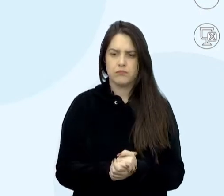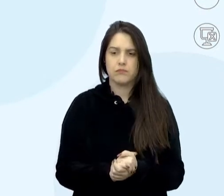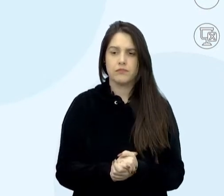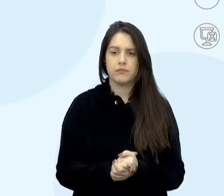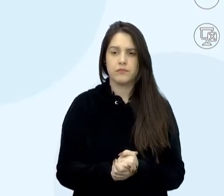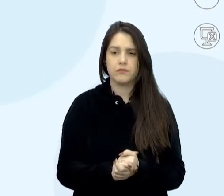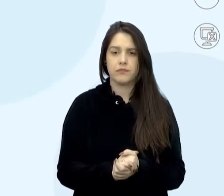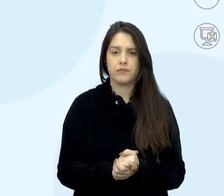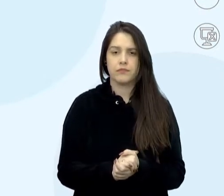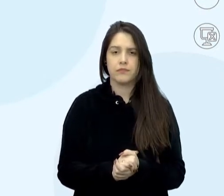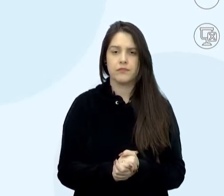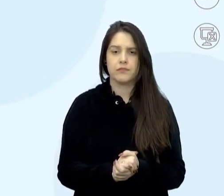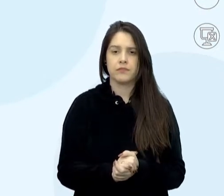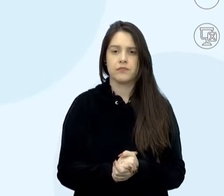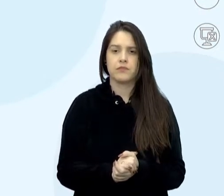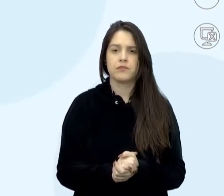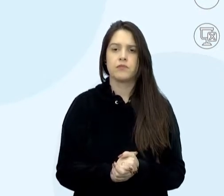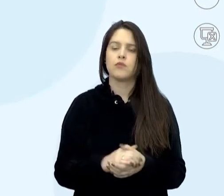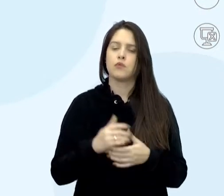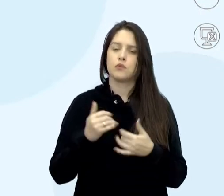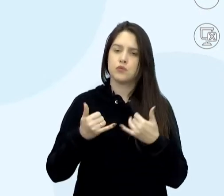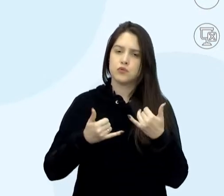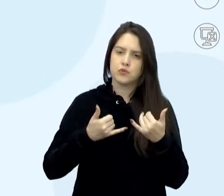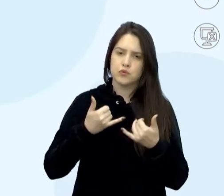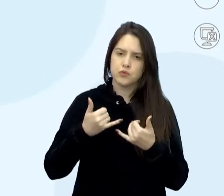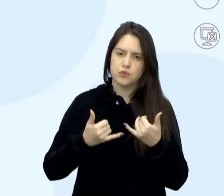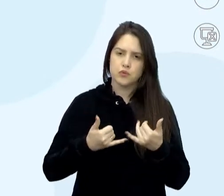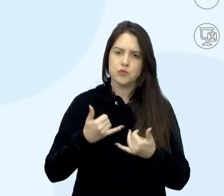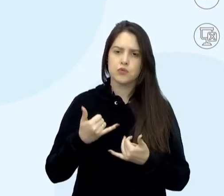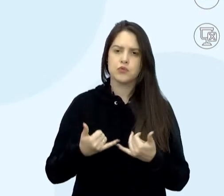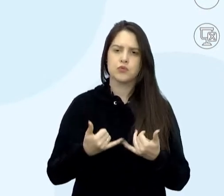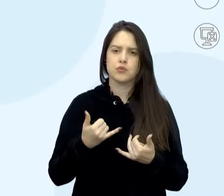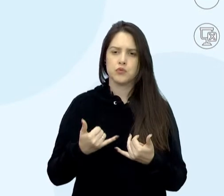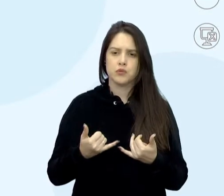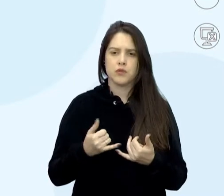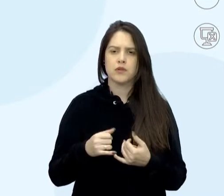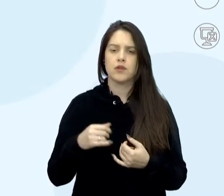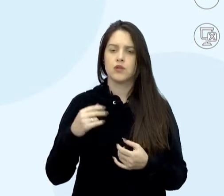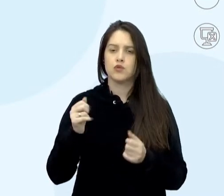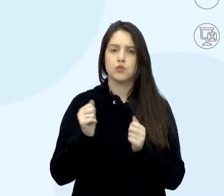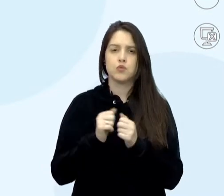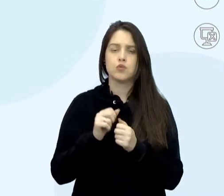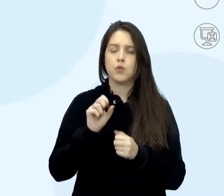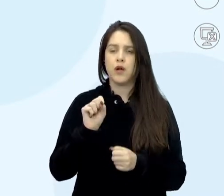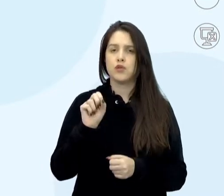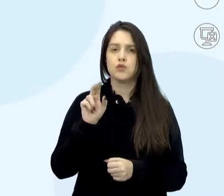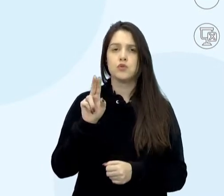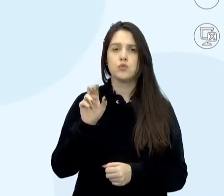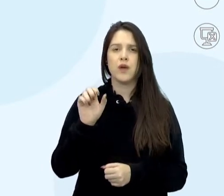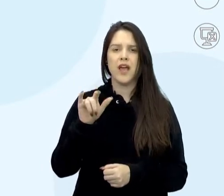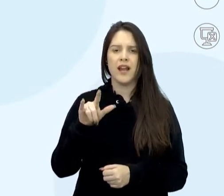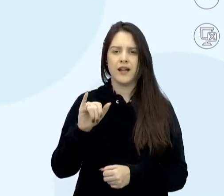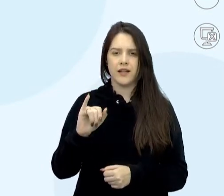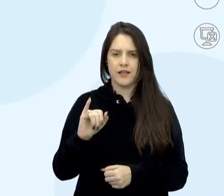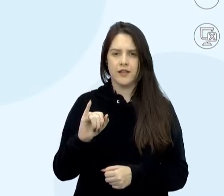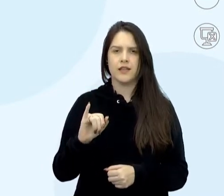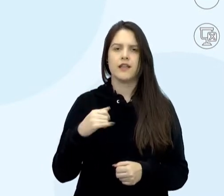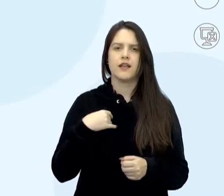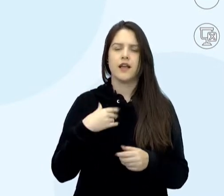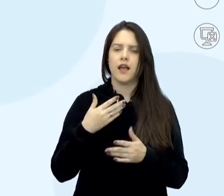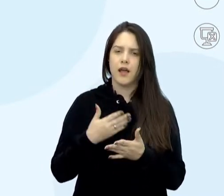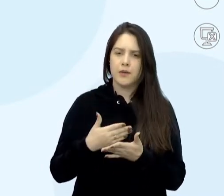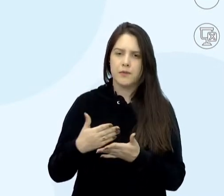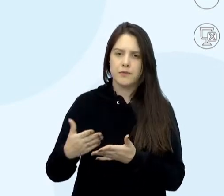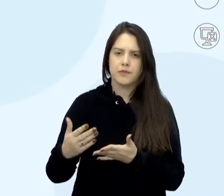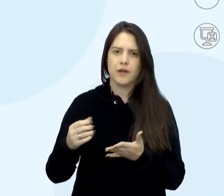A introdução aqui a gente fez um jogo. Eu joguei aí com o Heitor e com a Suelen. Nós começamos a ver as cartinhas